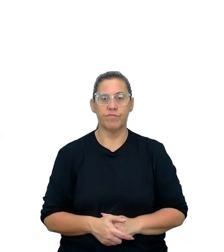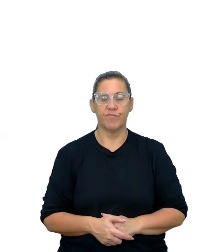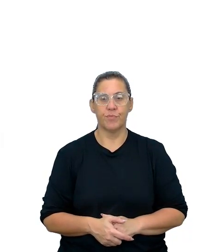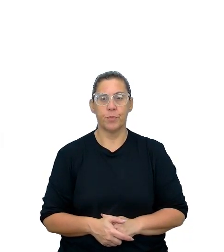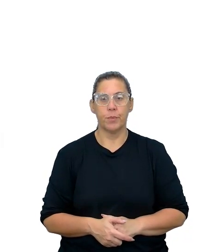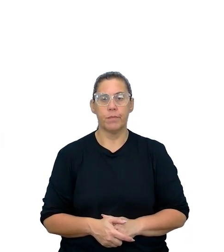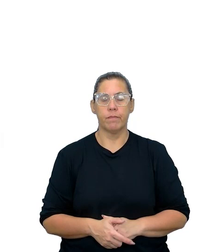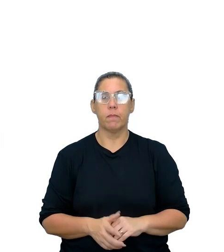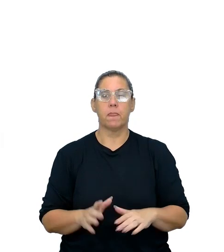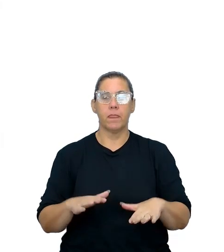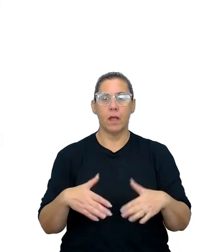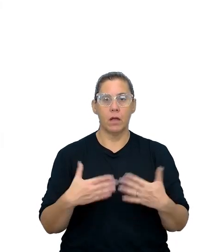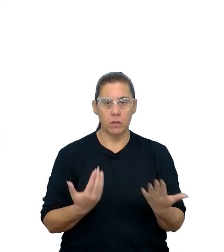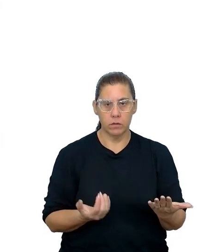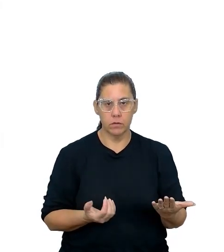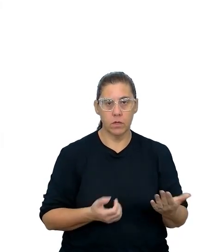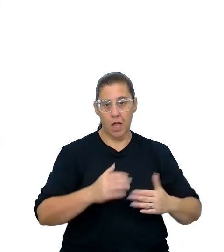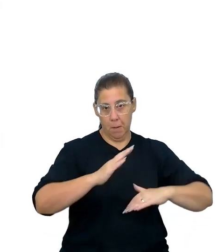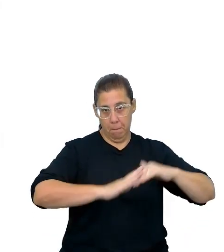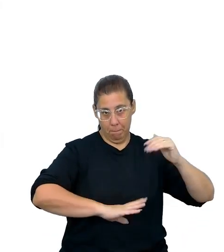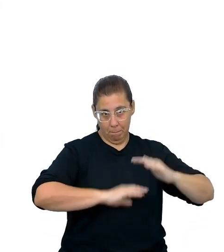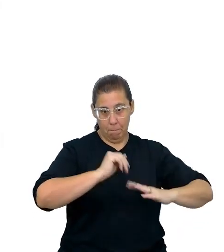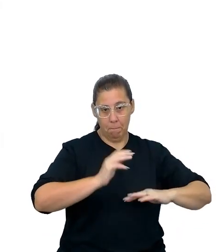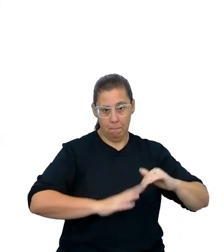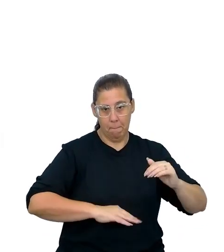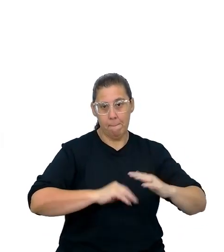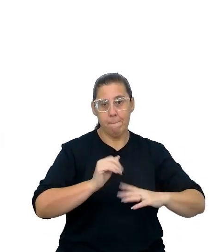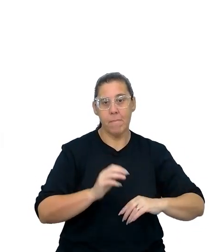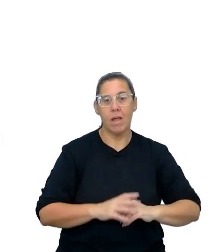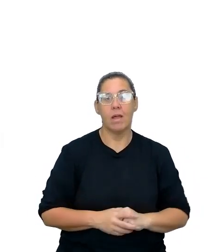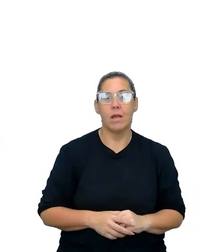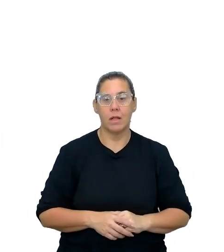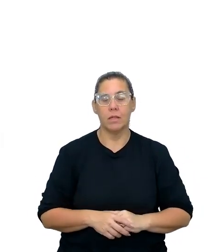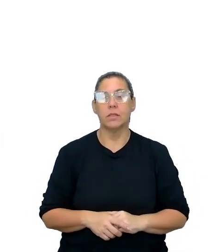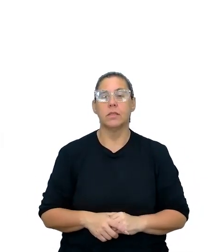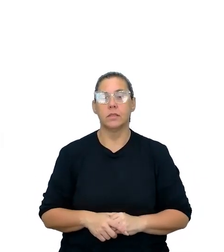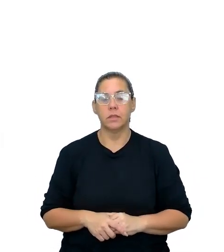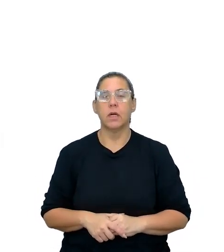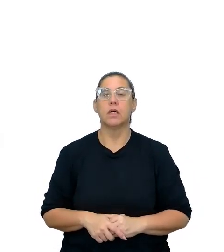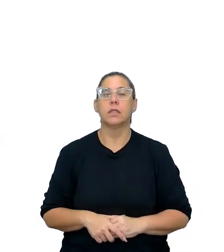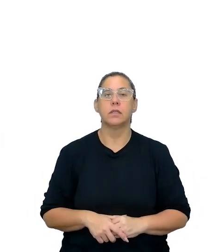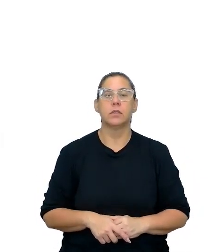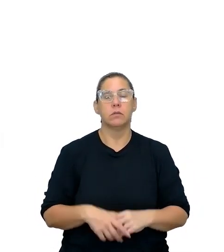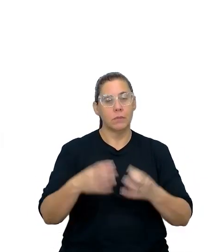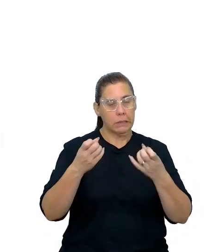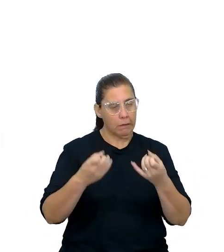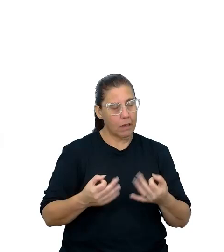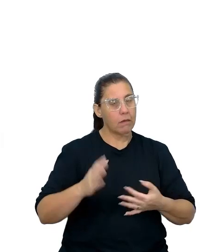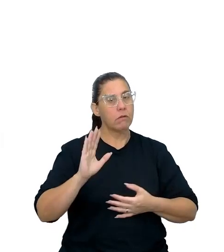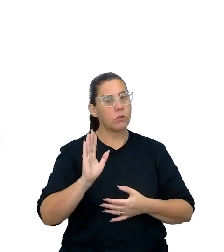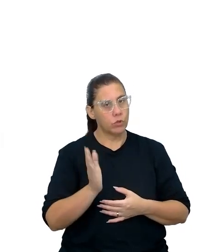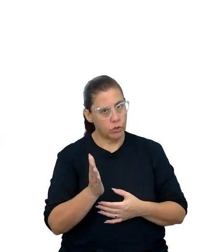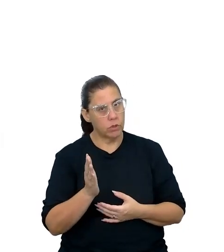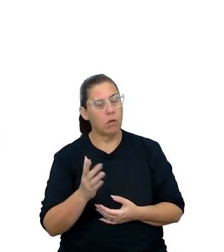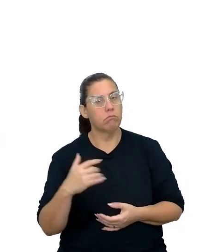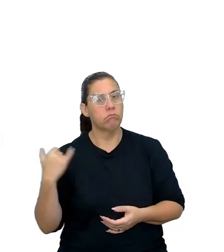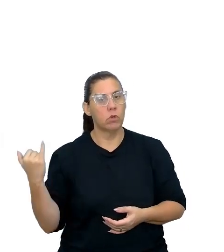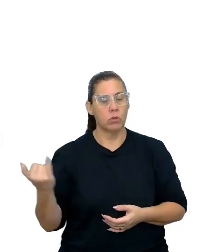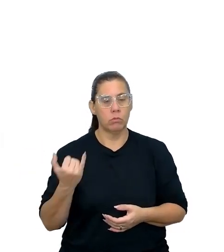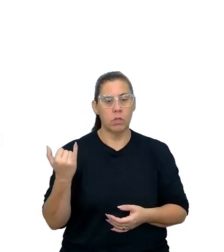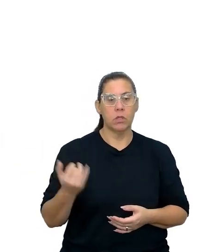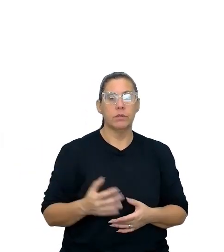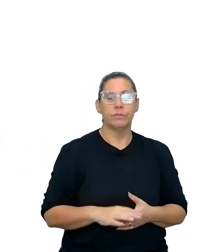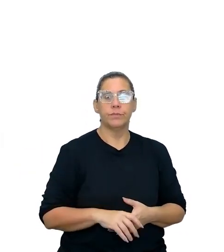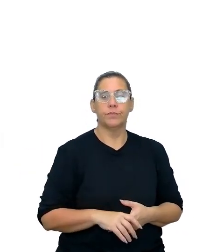Bom, então, a habilidade e evidência, né, essa aqui que eu falei várias vezes, li para vocês, a